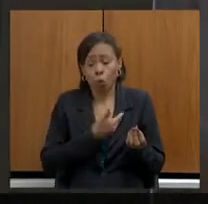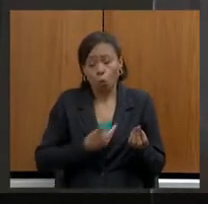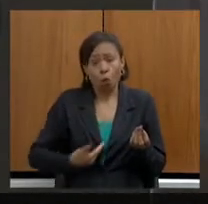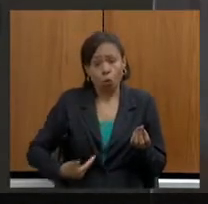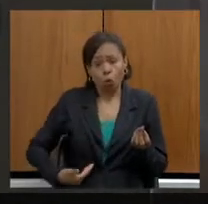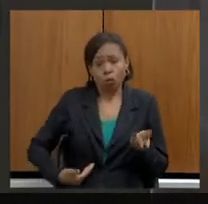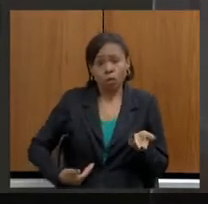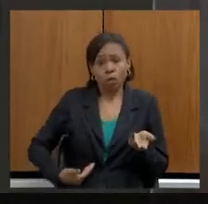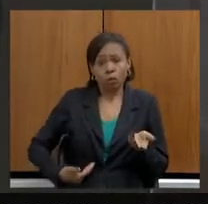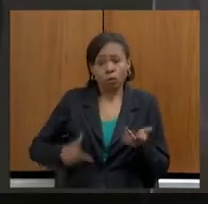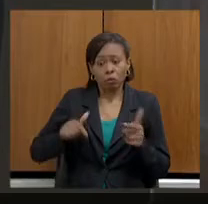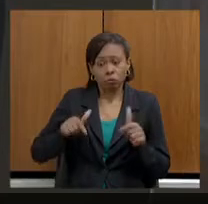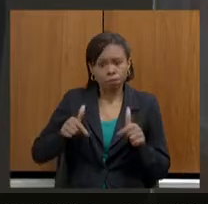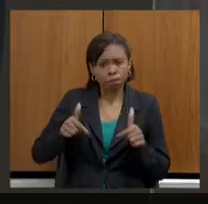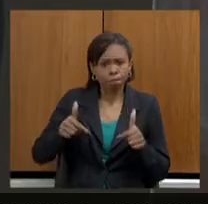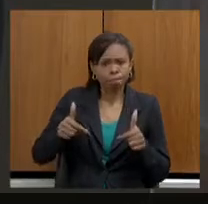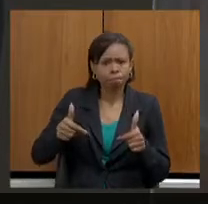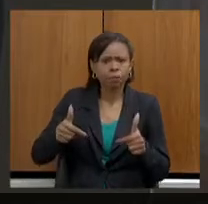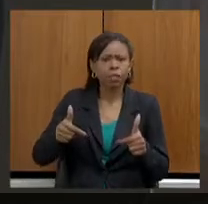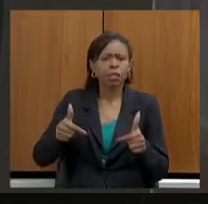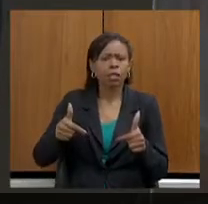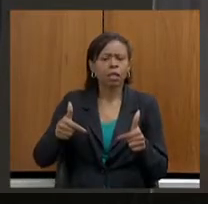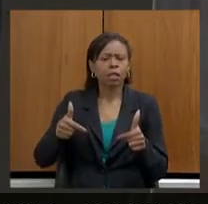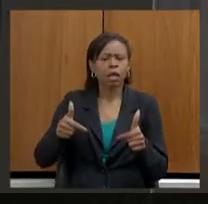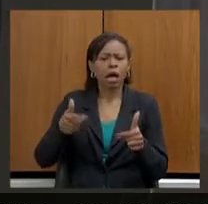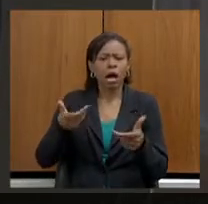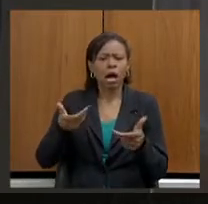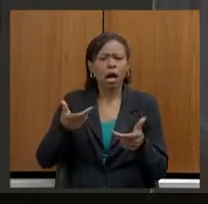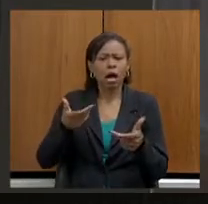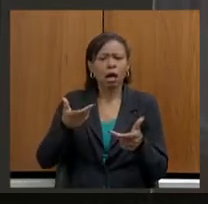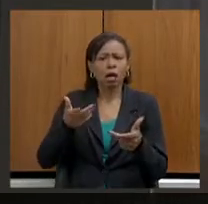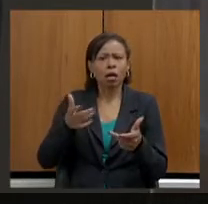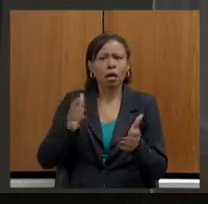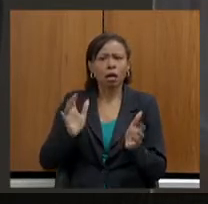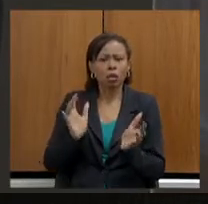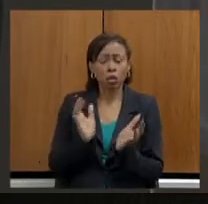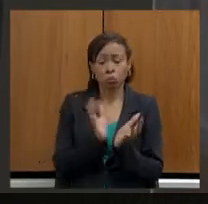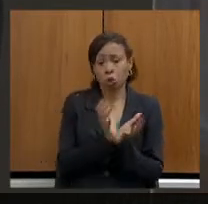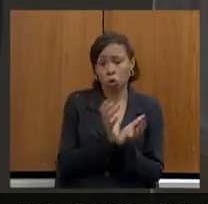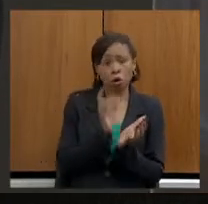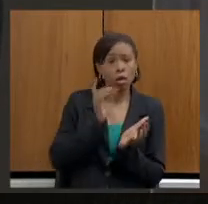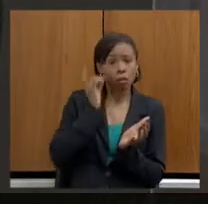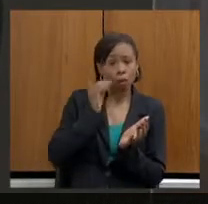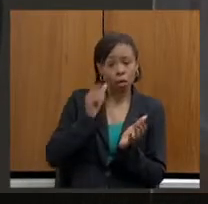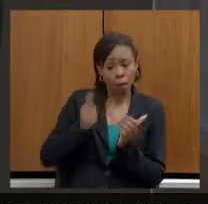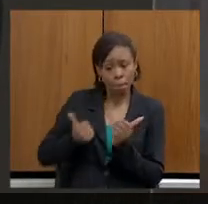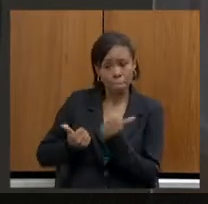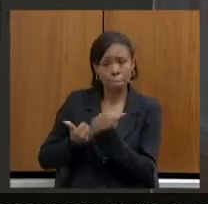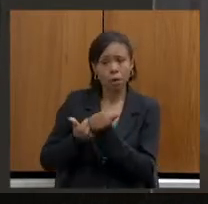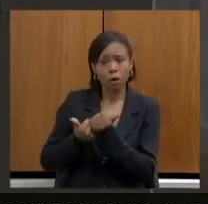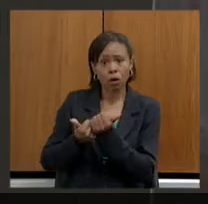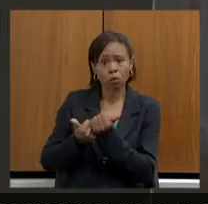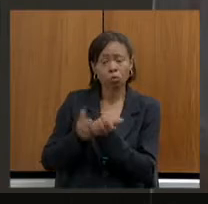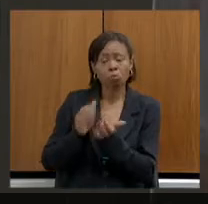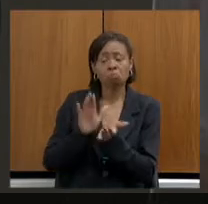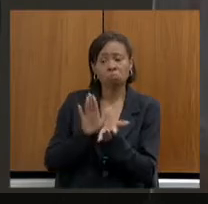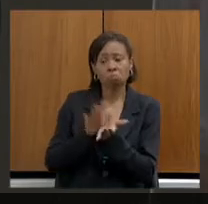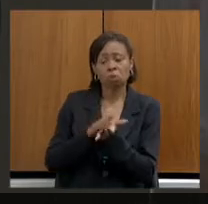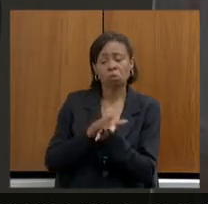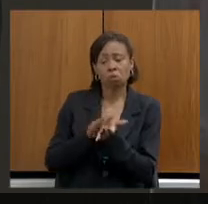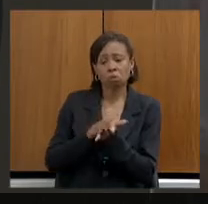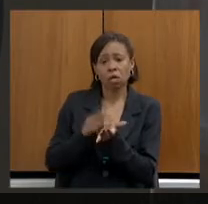e mobiliza as suas as pessoas os deputados que apoiam para poder elogiar é os seus